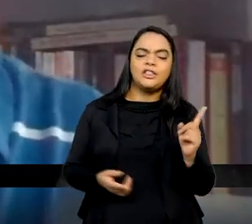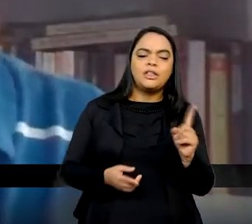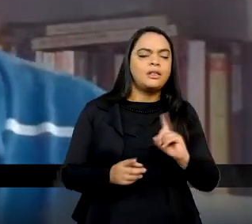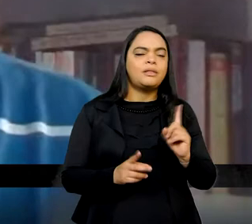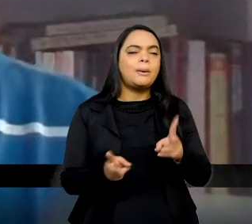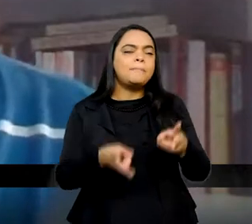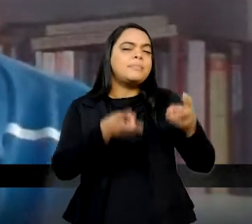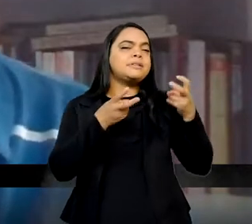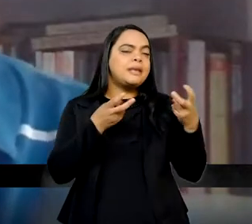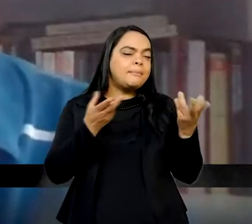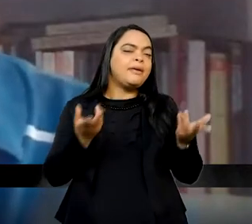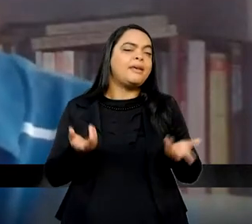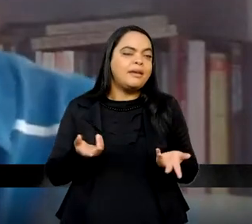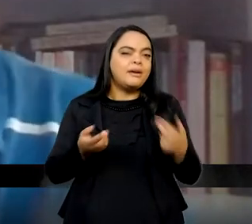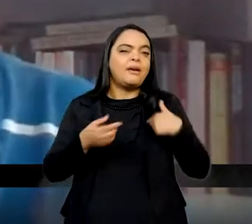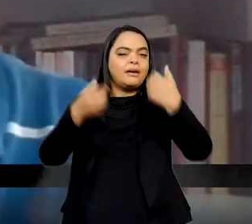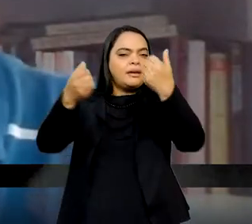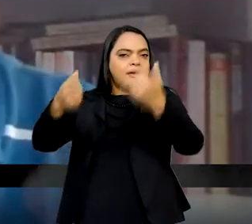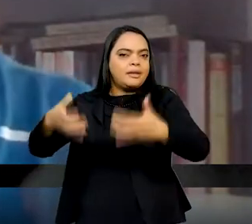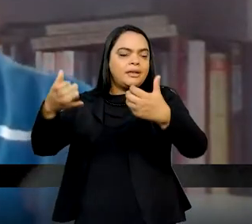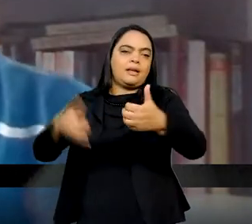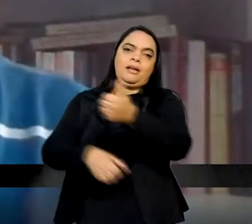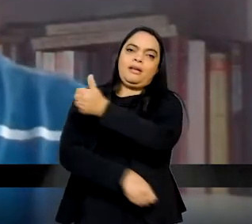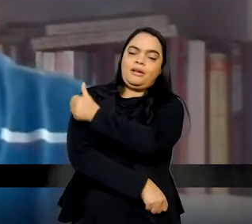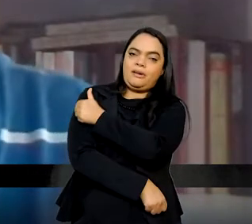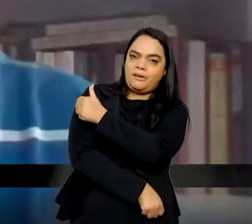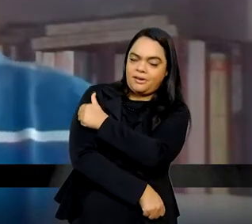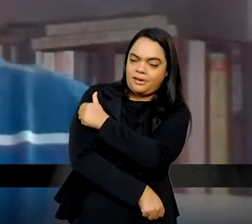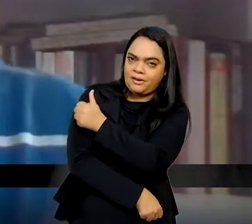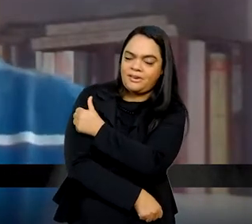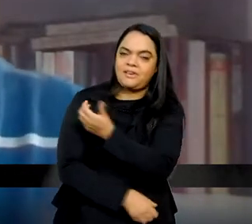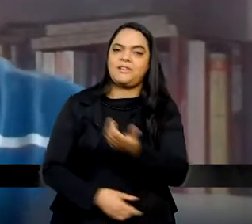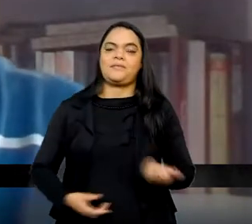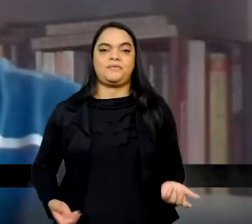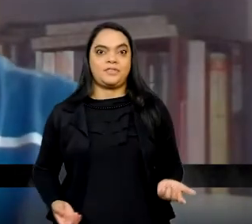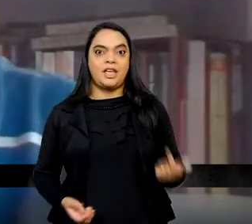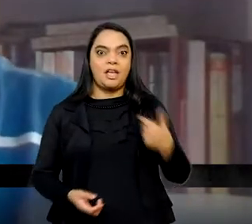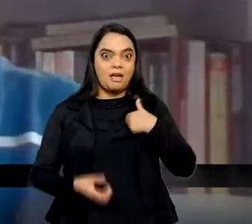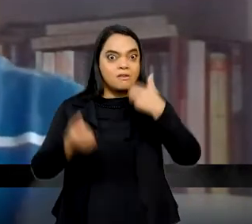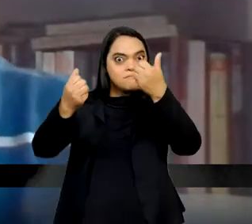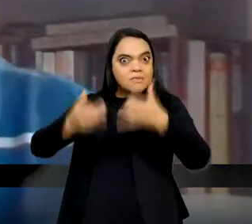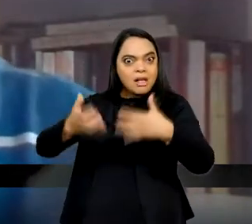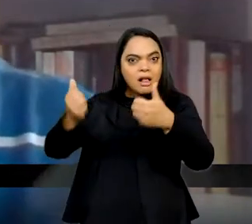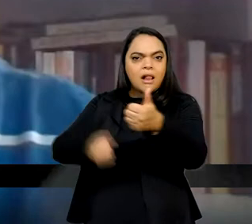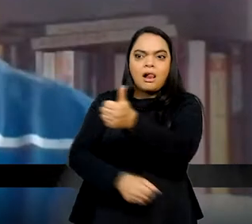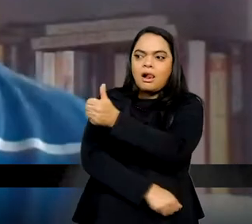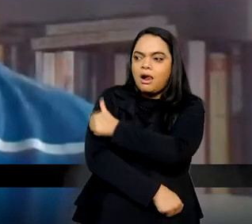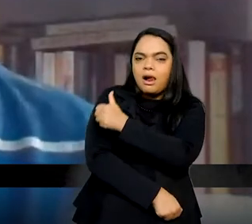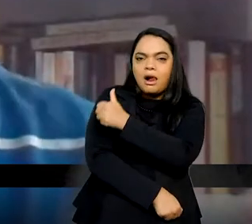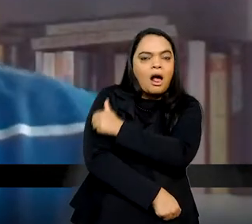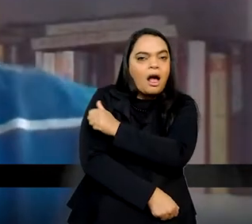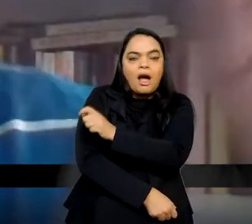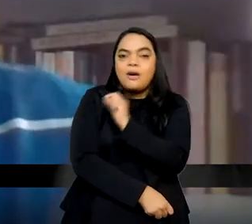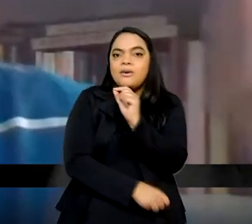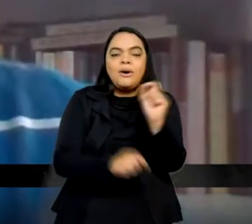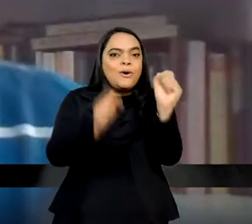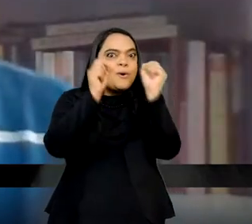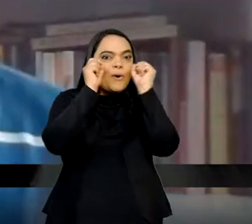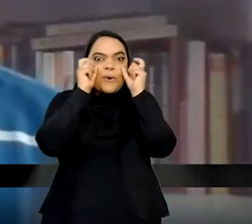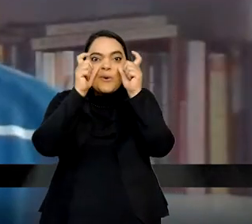eu observava como, vou chamar a meninada de um modo geral, eles ficavam dos olhinhos